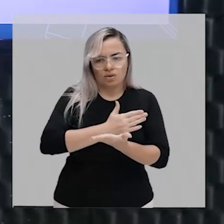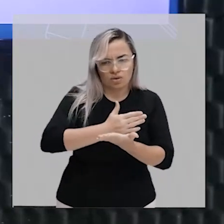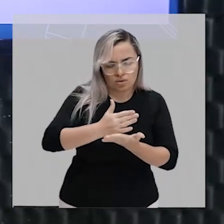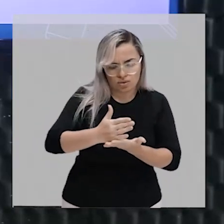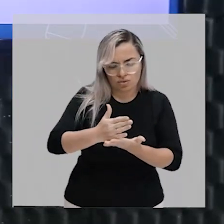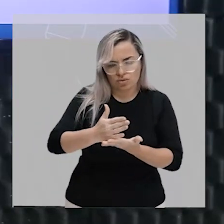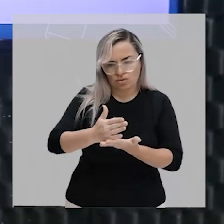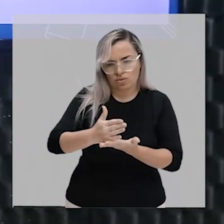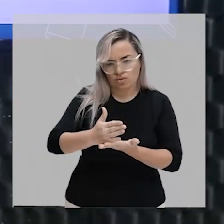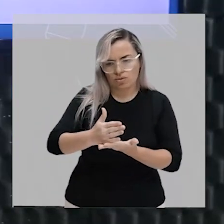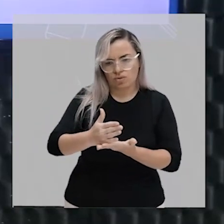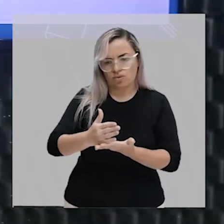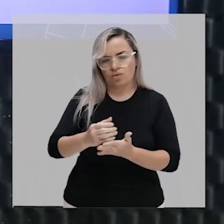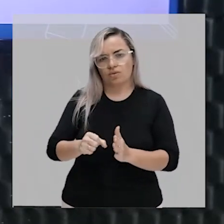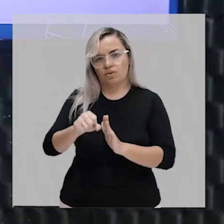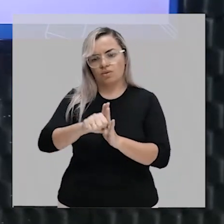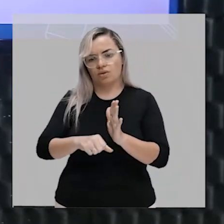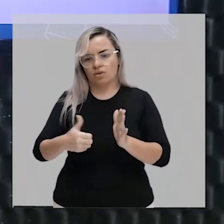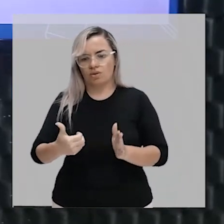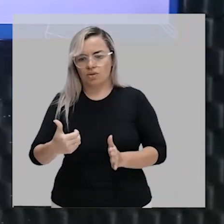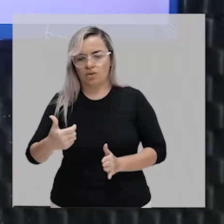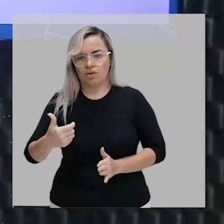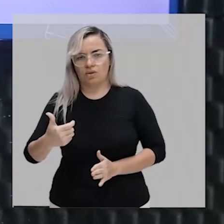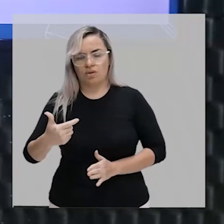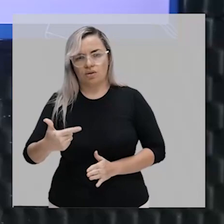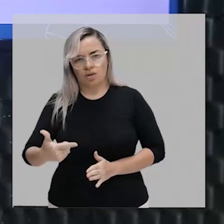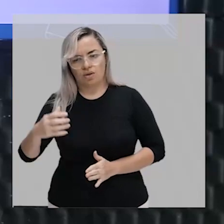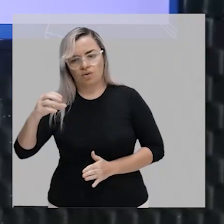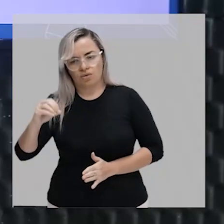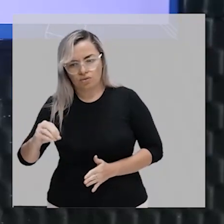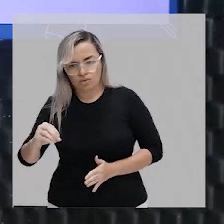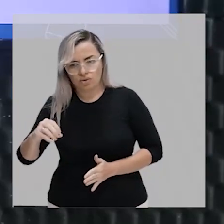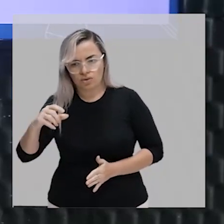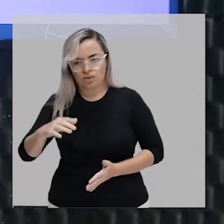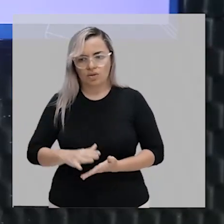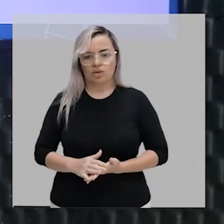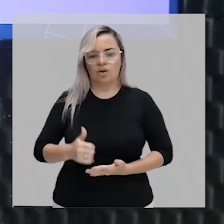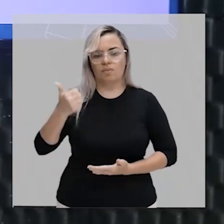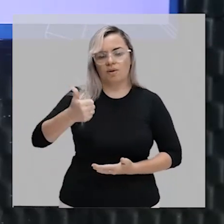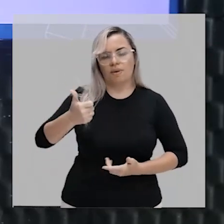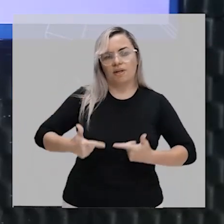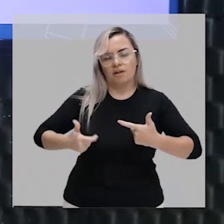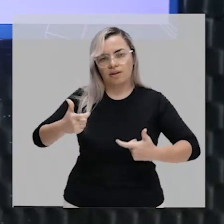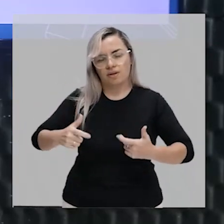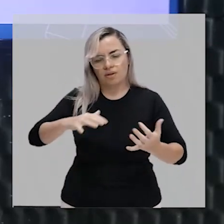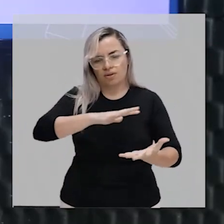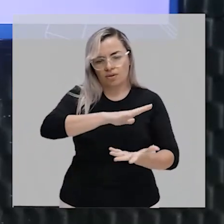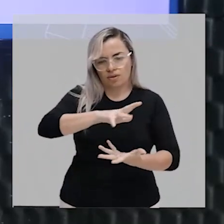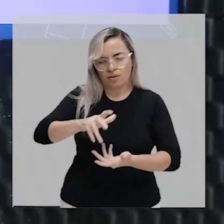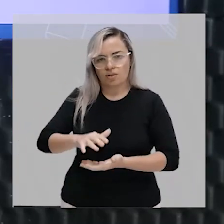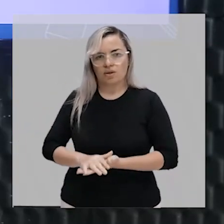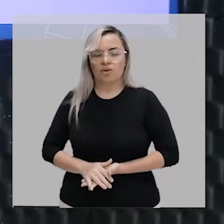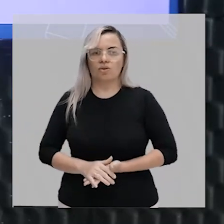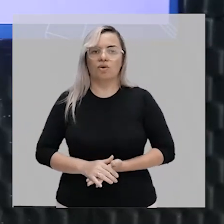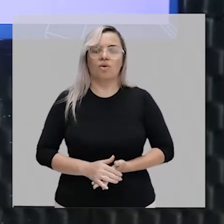Guerra Mundial. Então observe que no primeiro momento do fragmento, ele nos